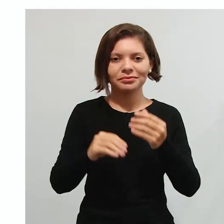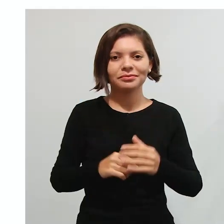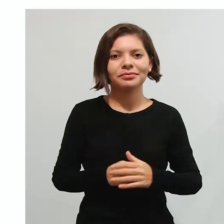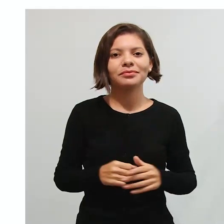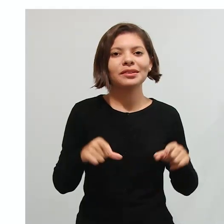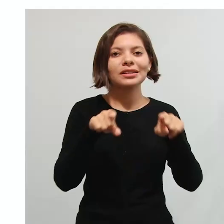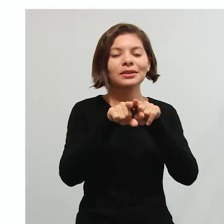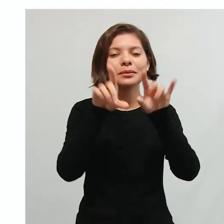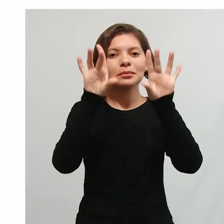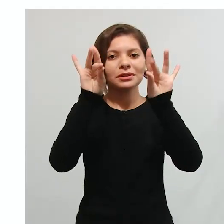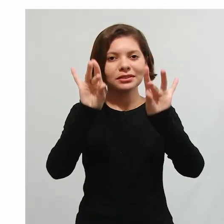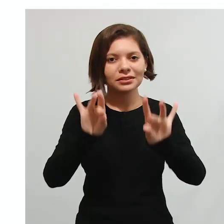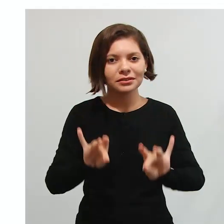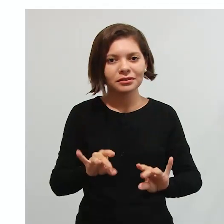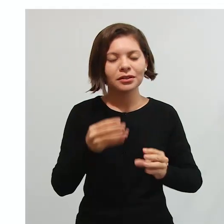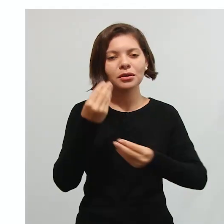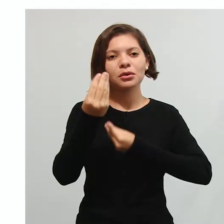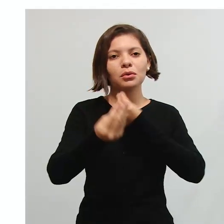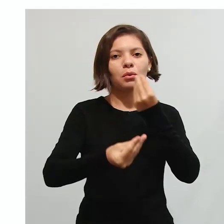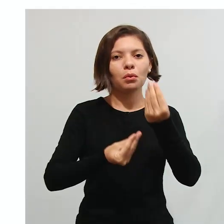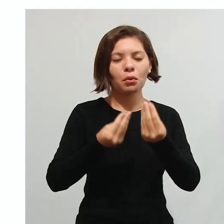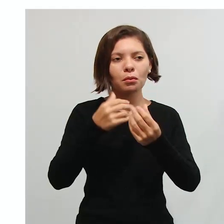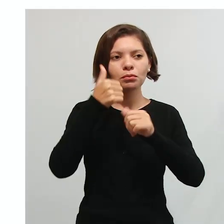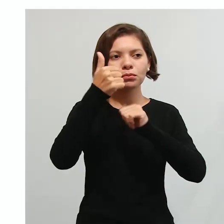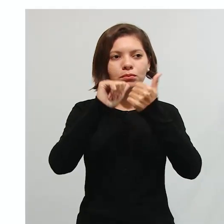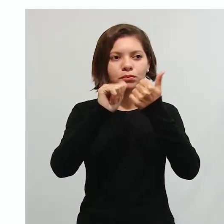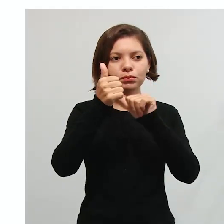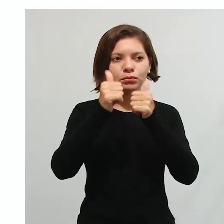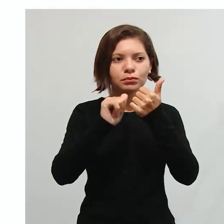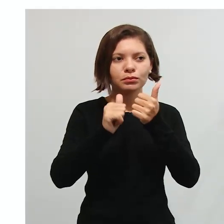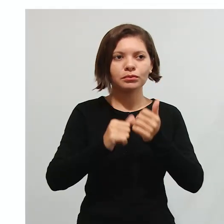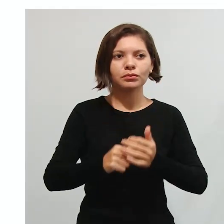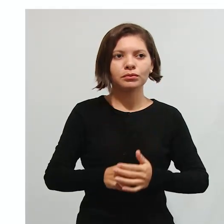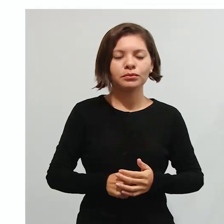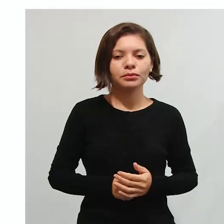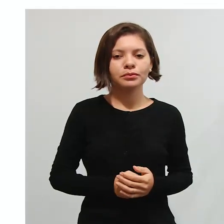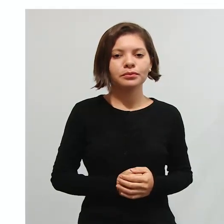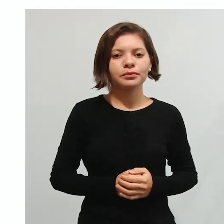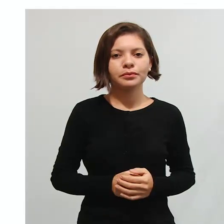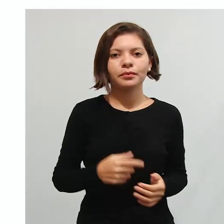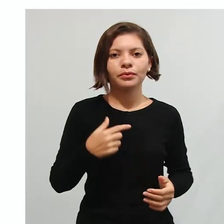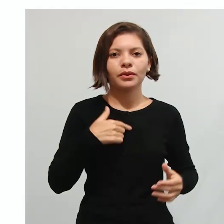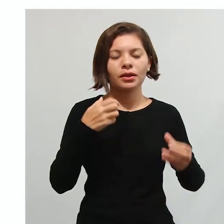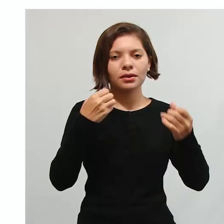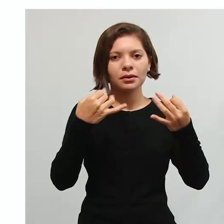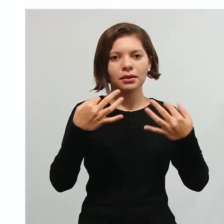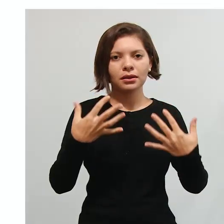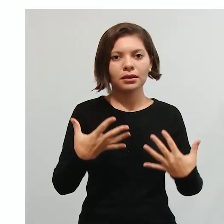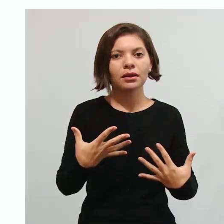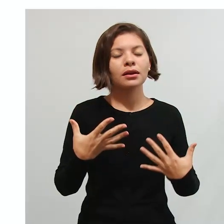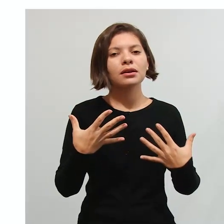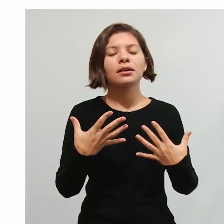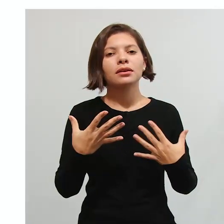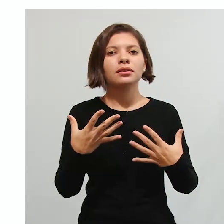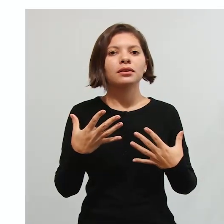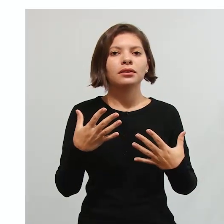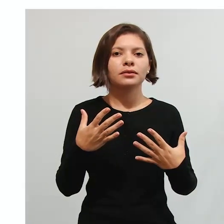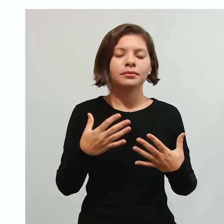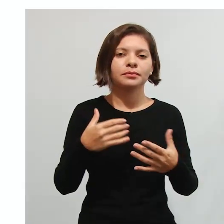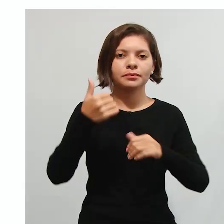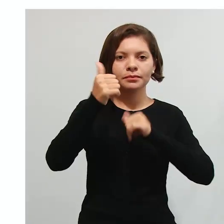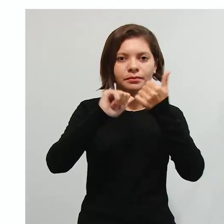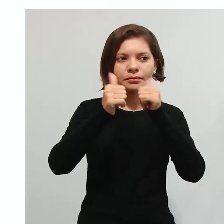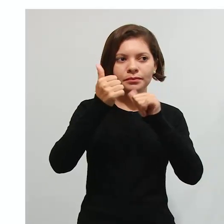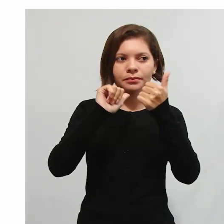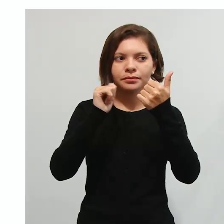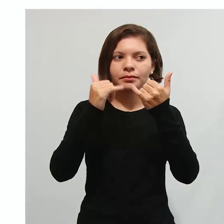vou descrever como é que eu vou fazer a análise dos dados né ali eu como eu farei essa análise dos dados eu também